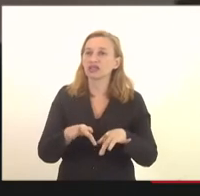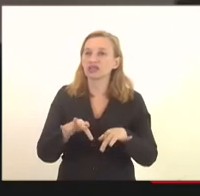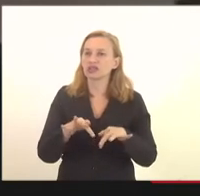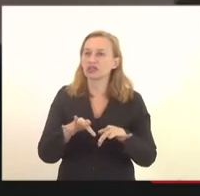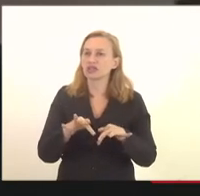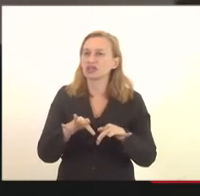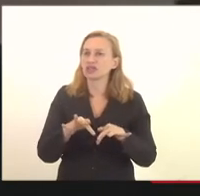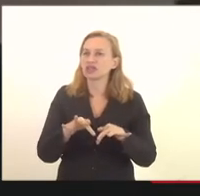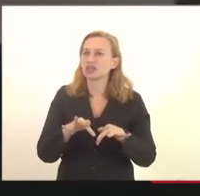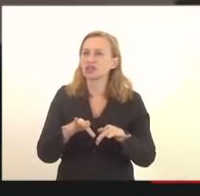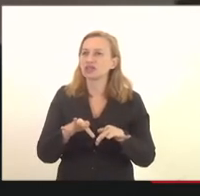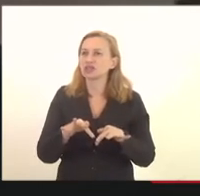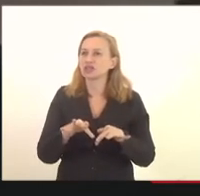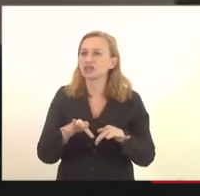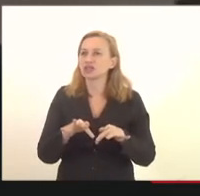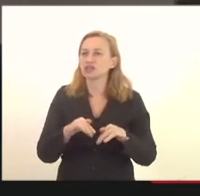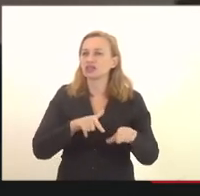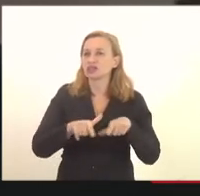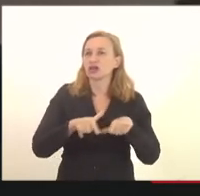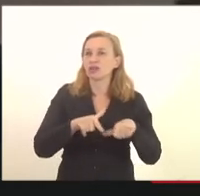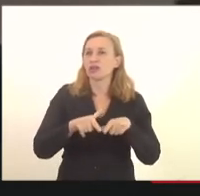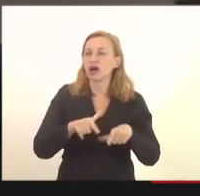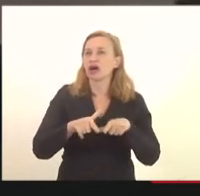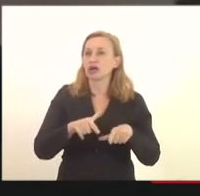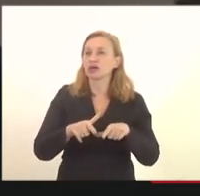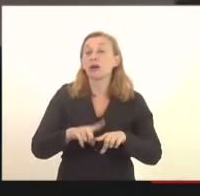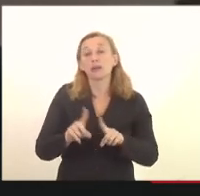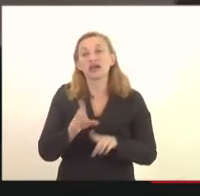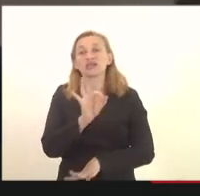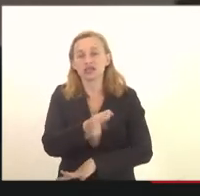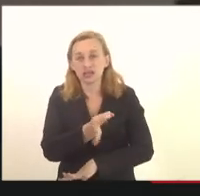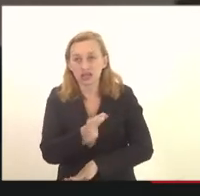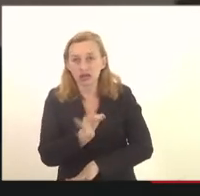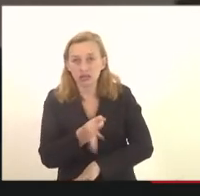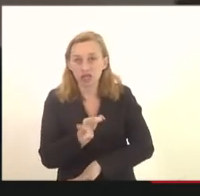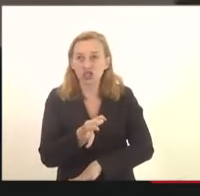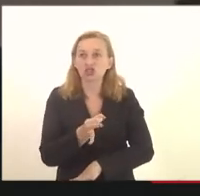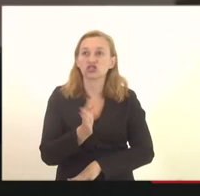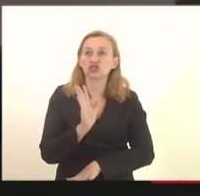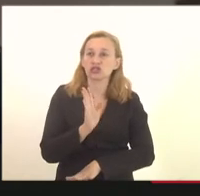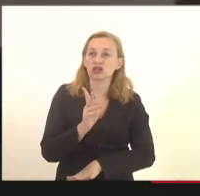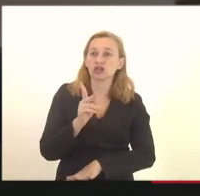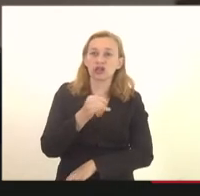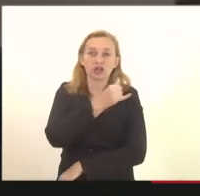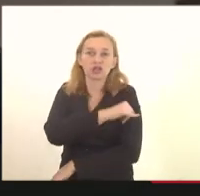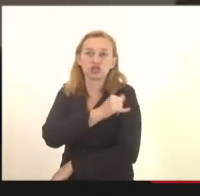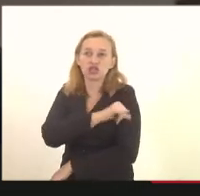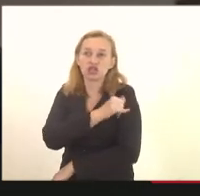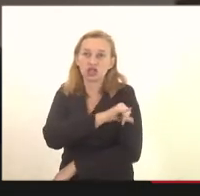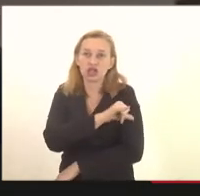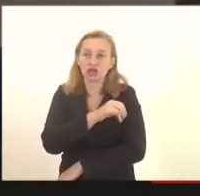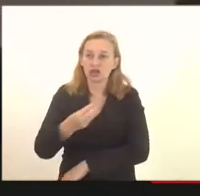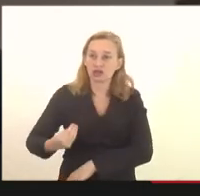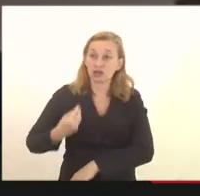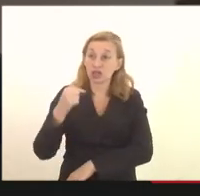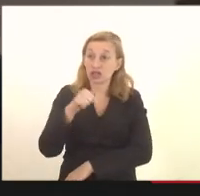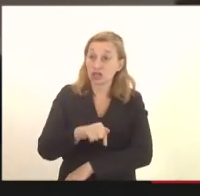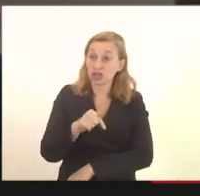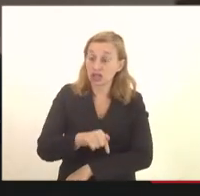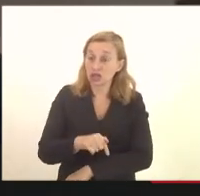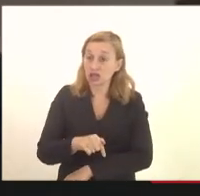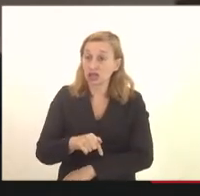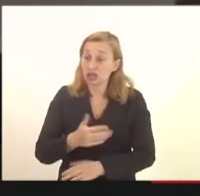muito que eu possa falar em termos de contribuição ainda, mas, obviamente, a gente, como eu disse, a gente está no Rio de Janeiro, não é por acaso, porque a gente acredita que a